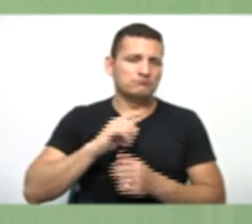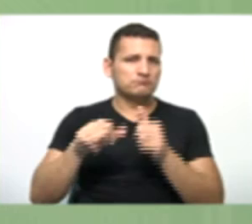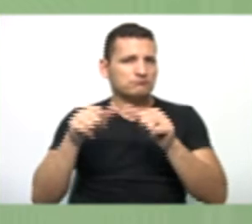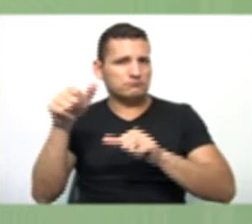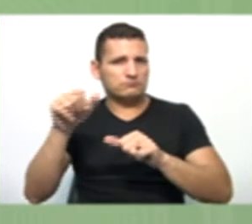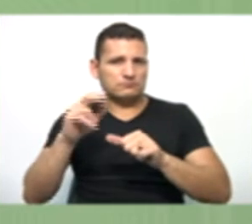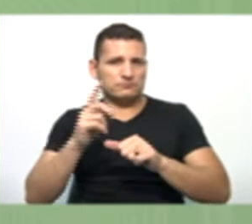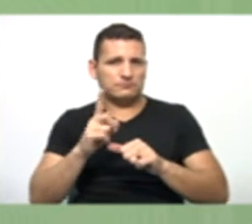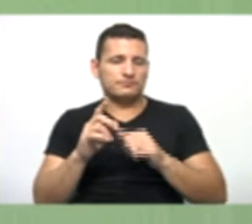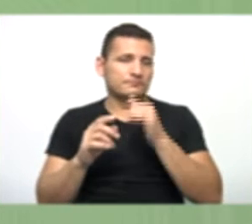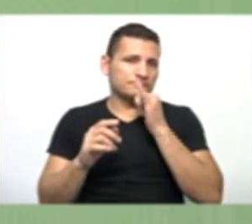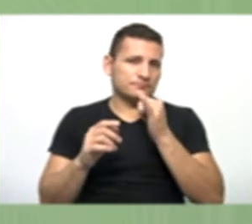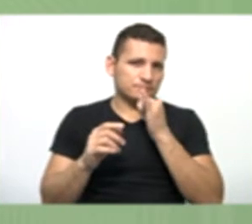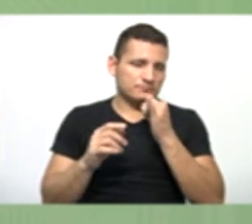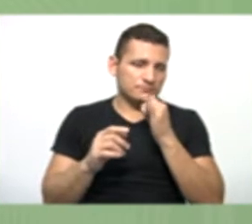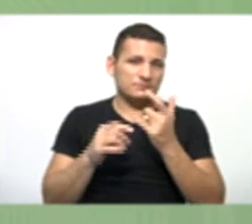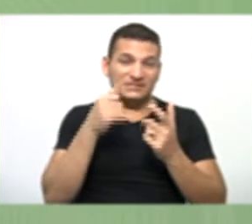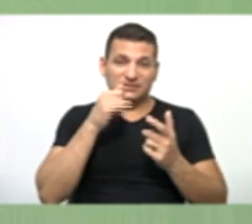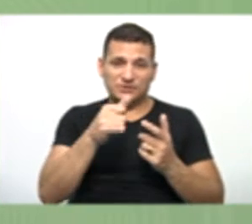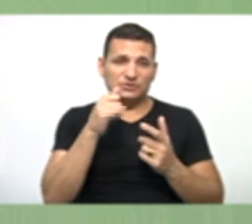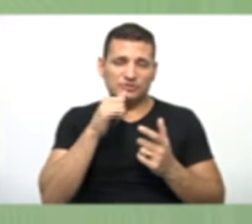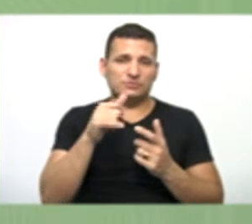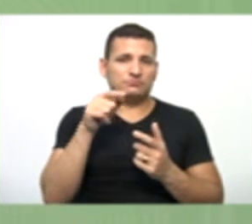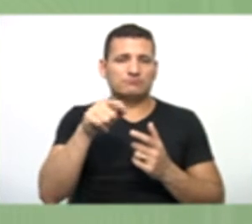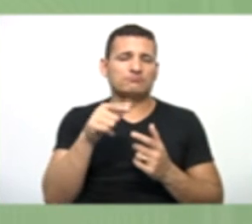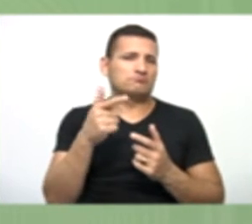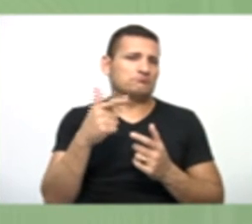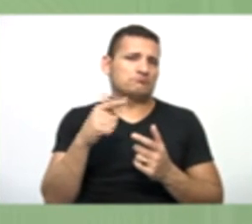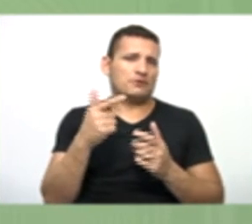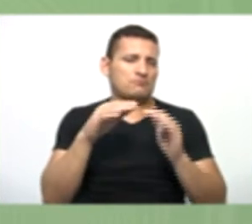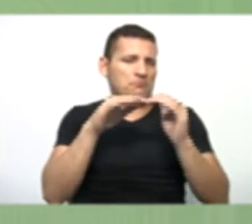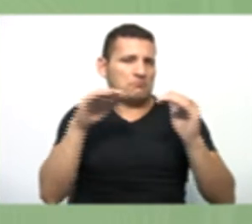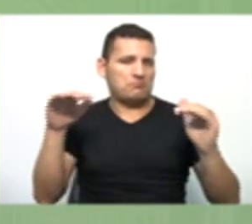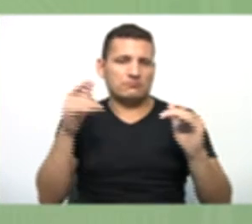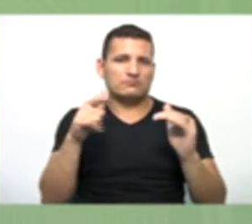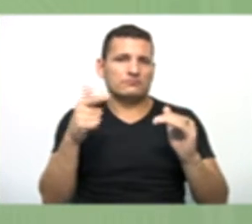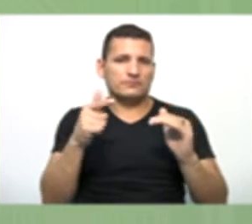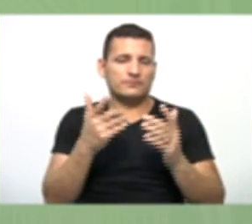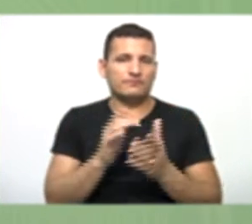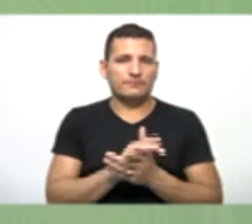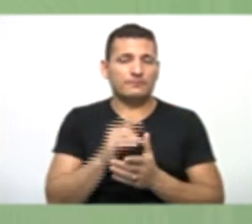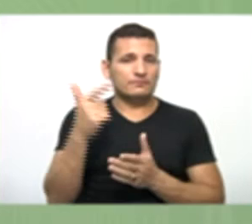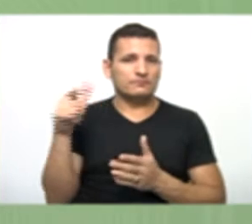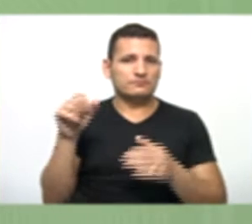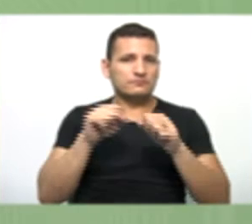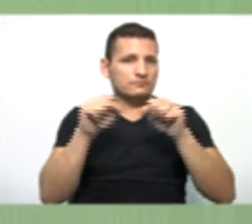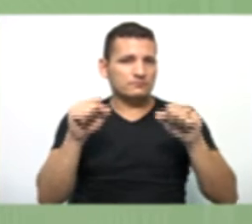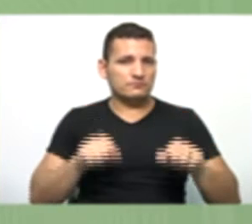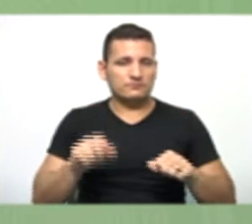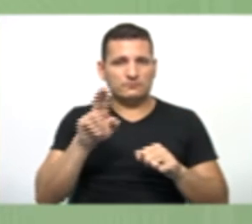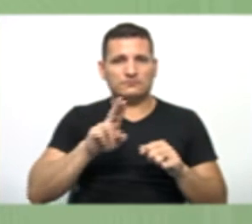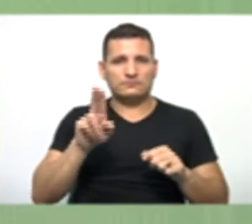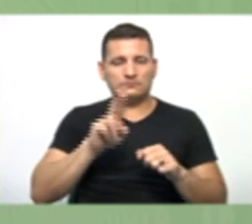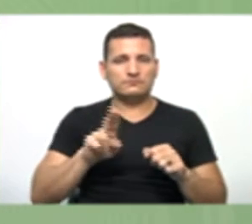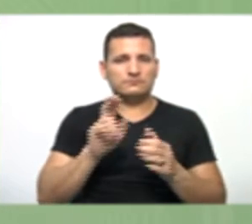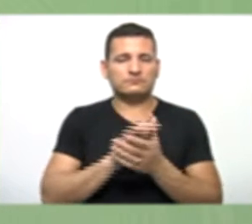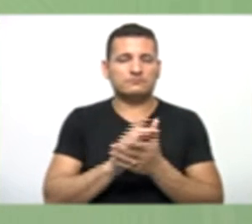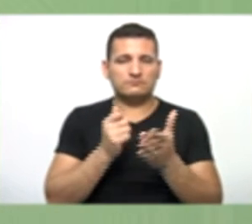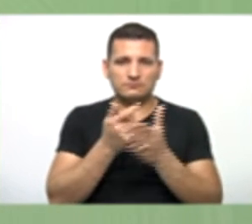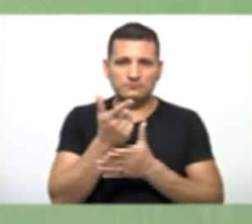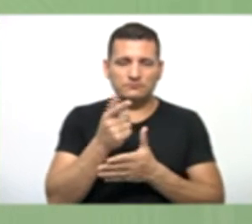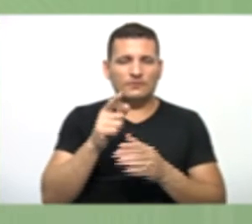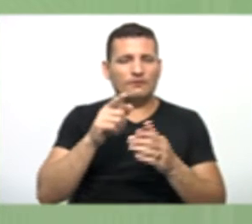de energia. Exatamente. A conta de energia não segue um critério pré-definido. Outros sistemas que utilizam séries de pagamento